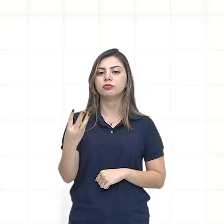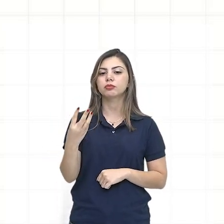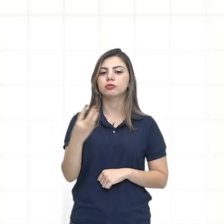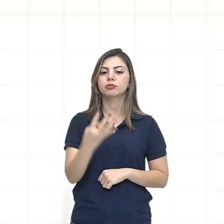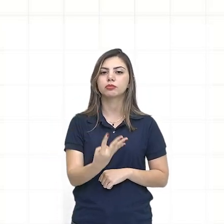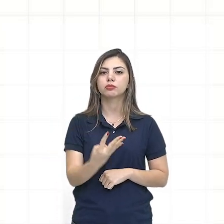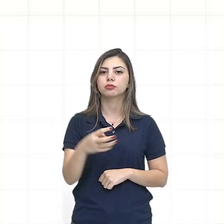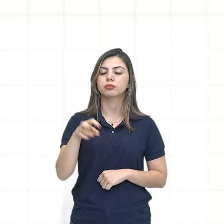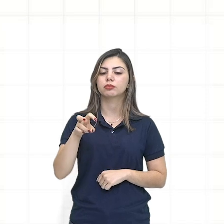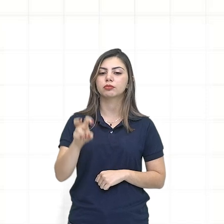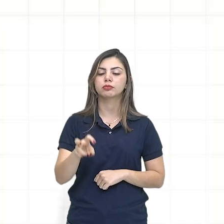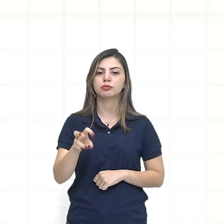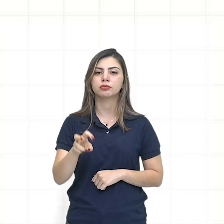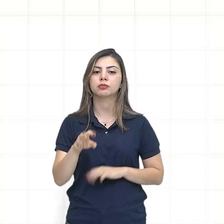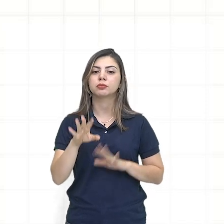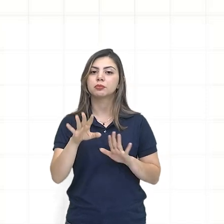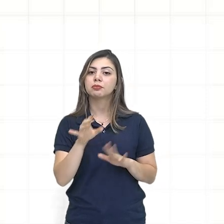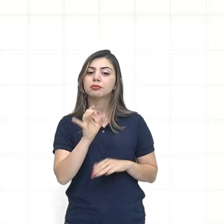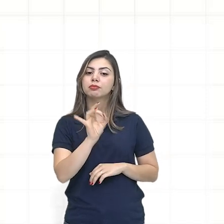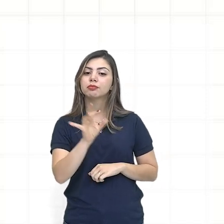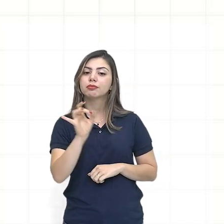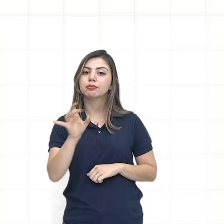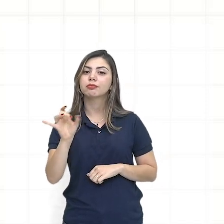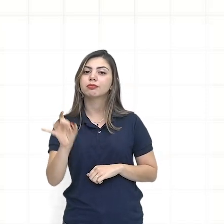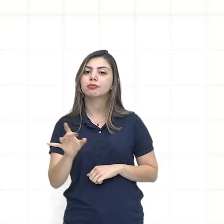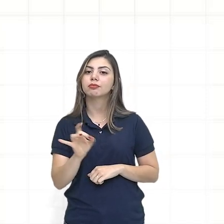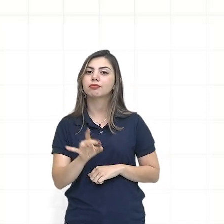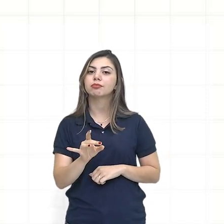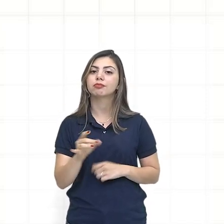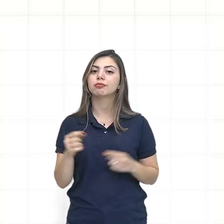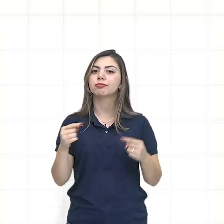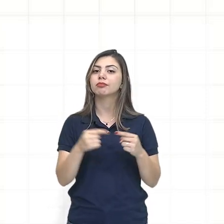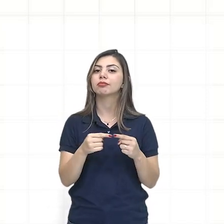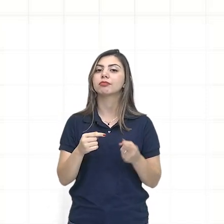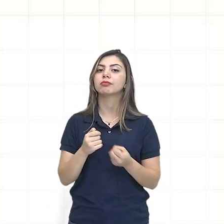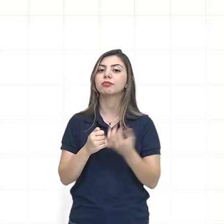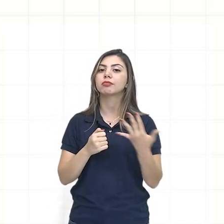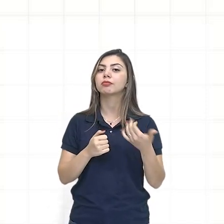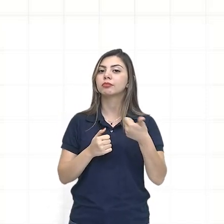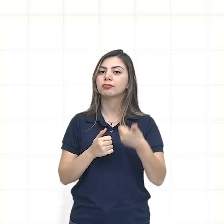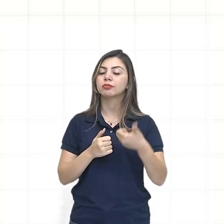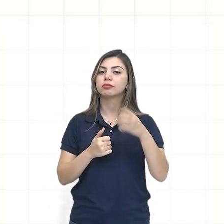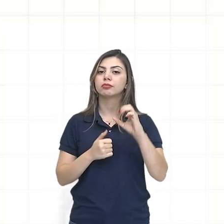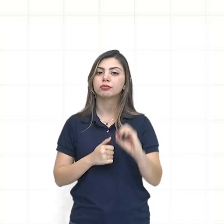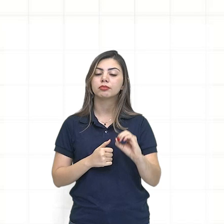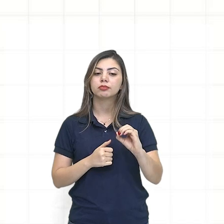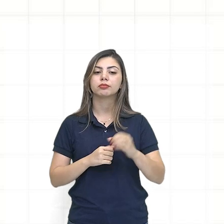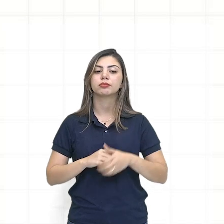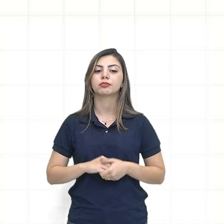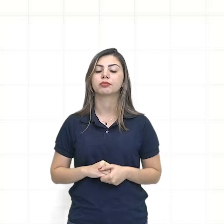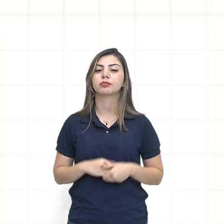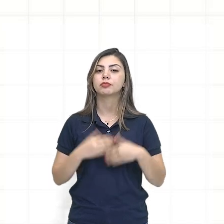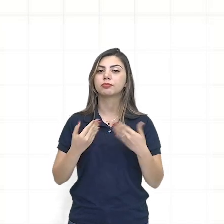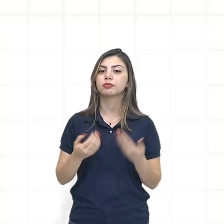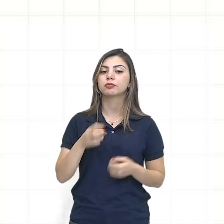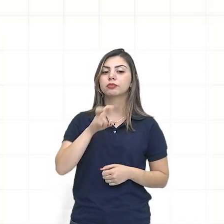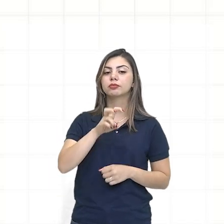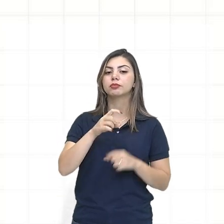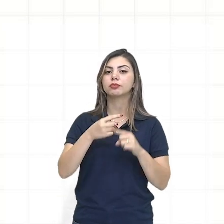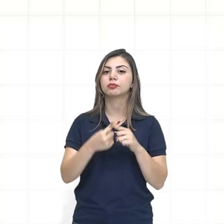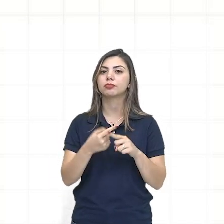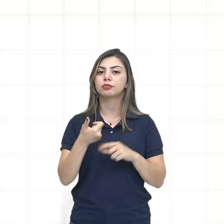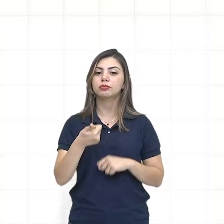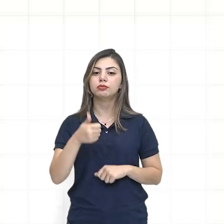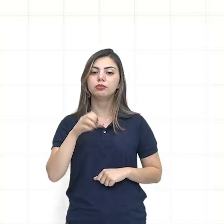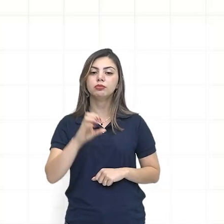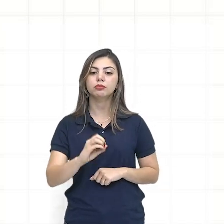4, 5. Só que cada osso desse vale quanto? Vale 10. Então eu vou ter 5 que